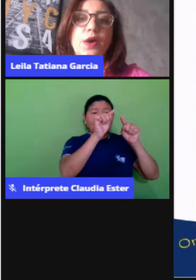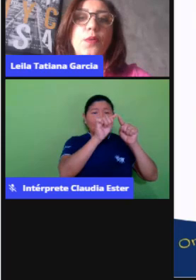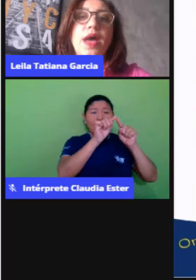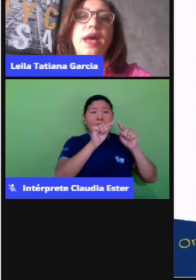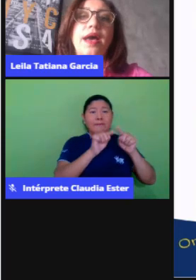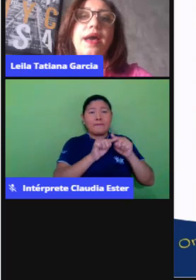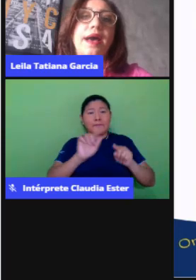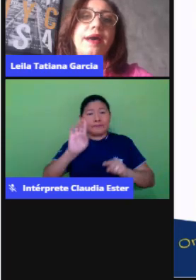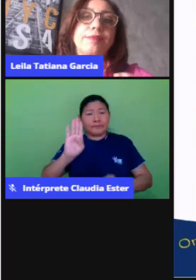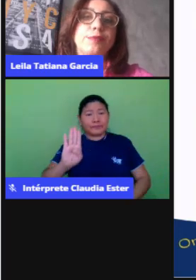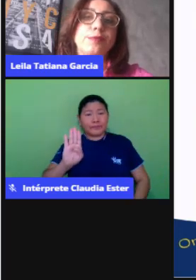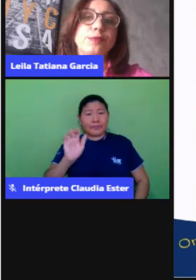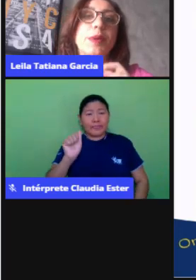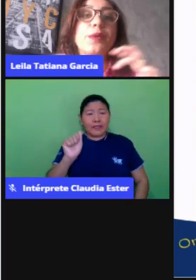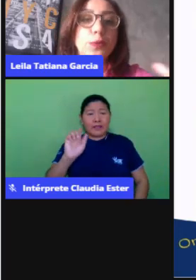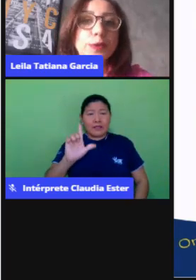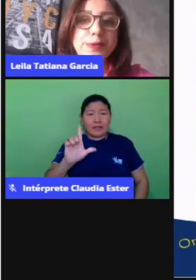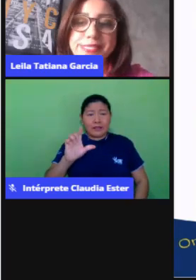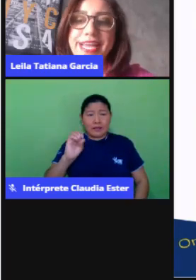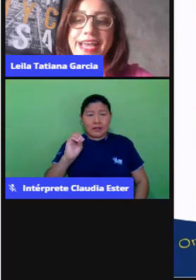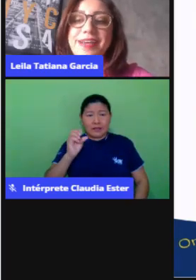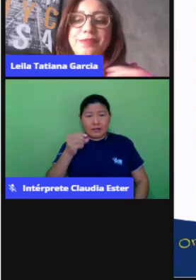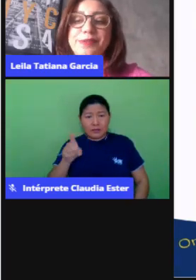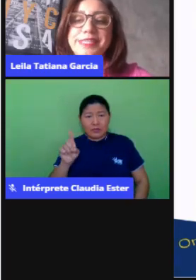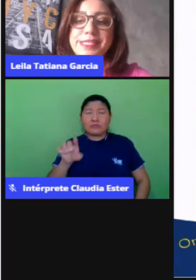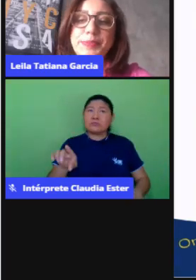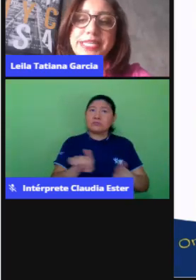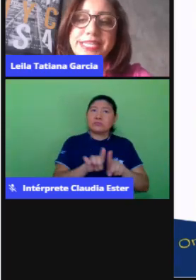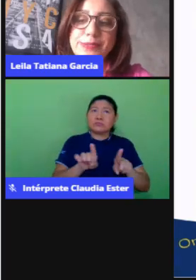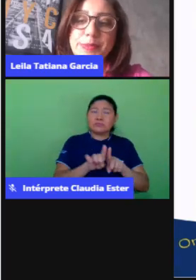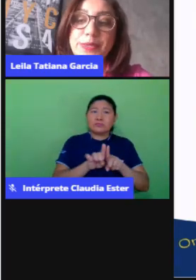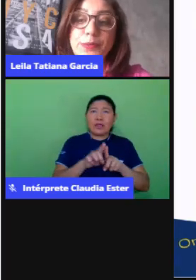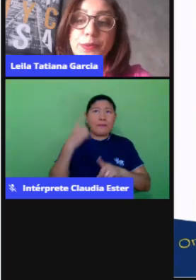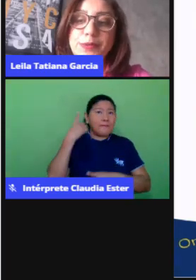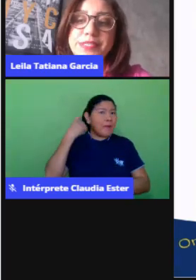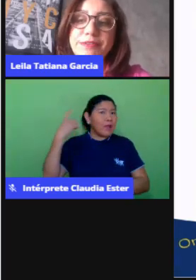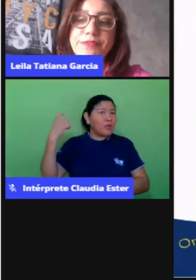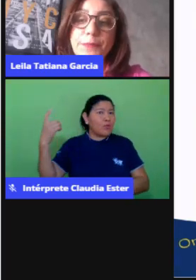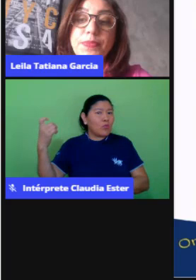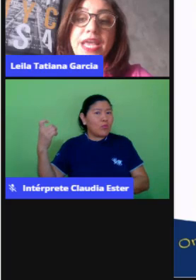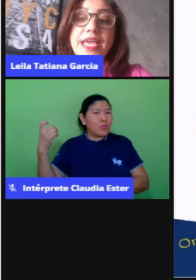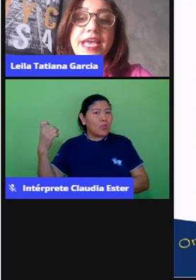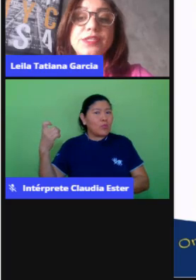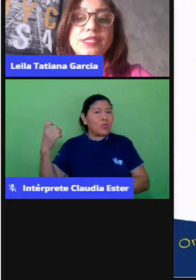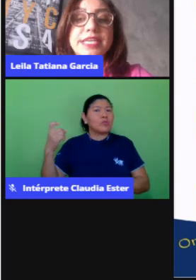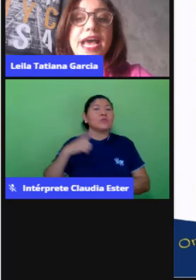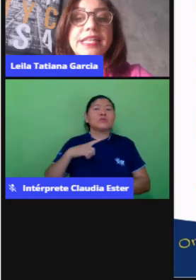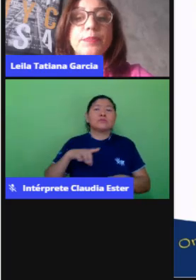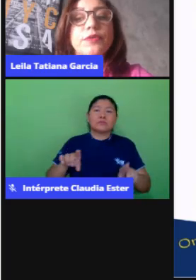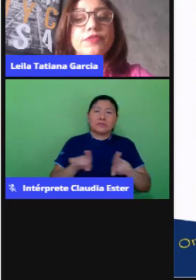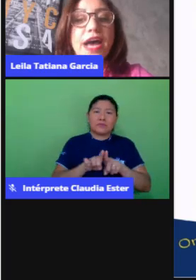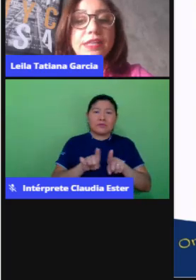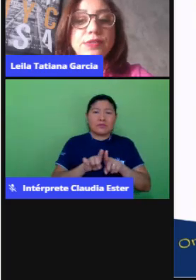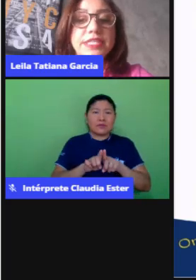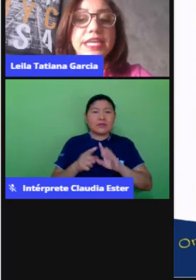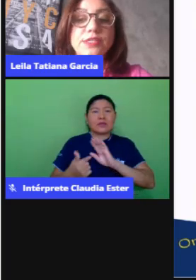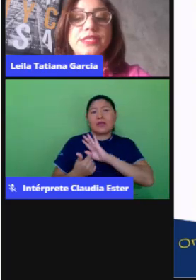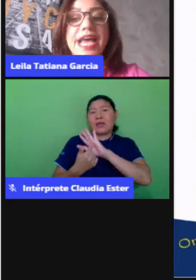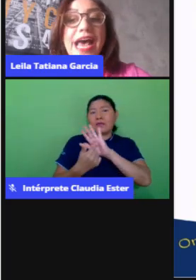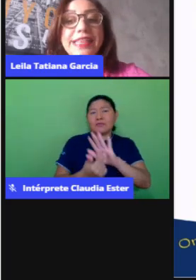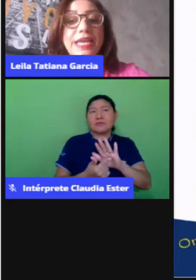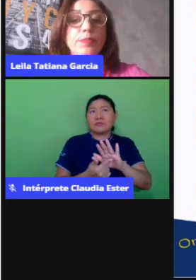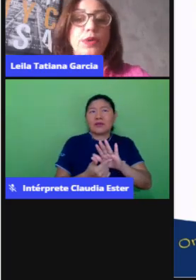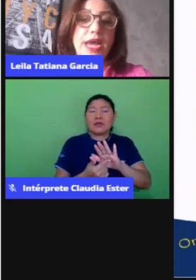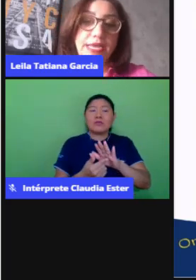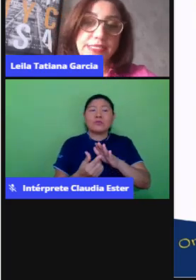onomatopeias, que são os barulhos, né? Você expressar os barulhos, enfim. E é associada por fatos e